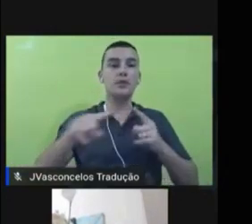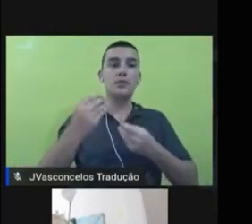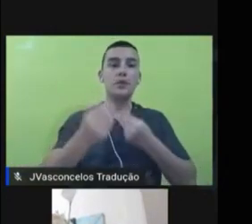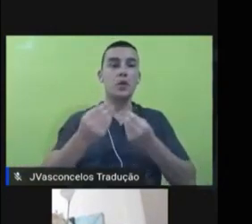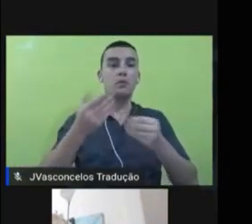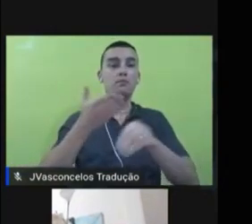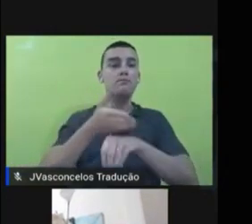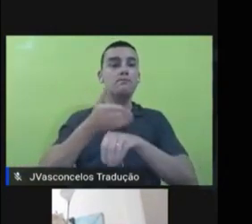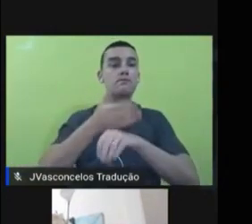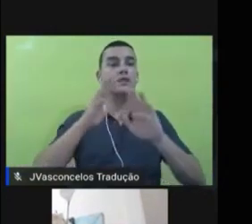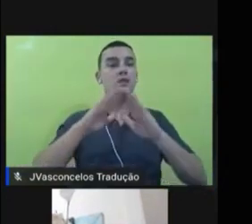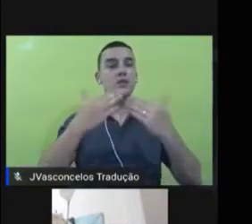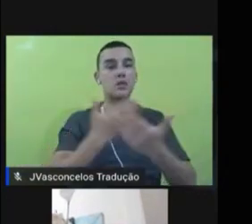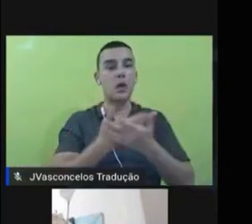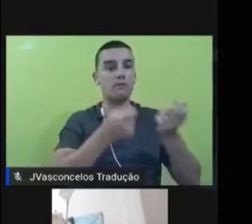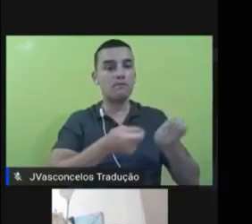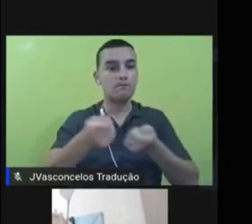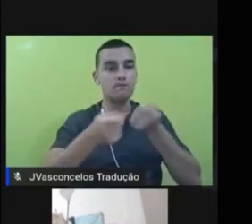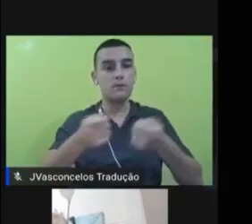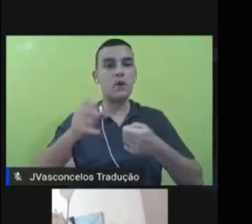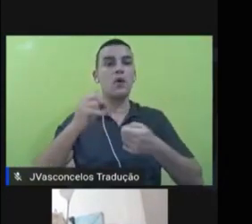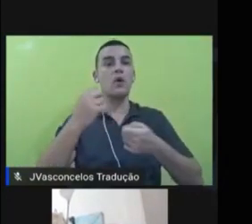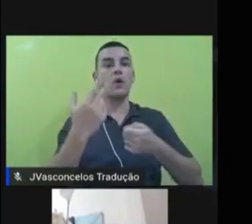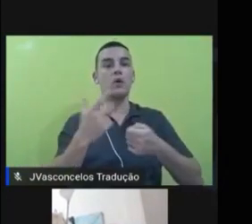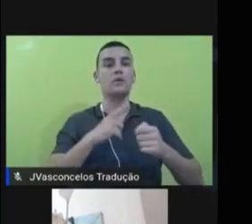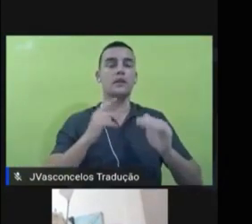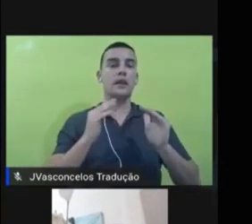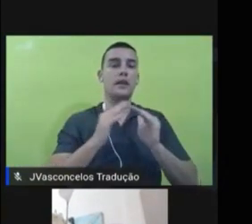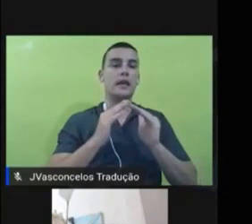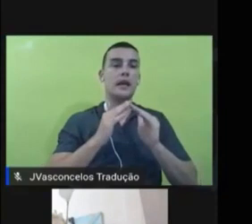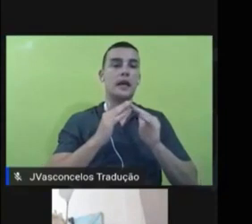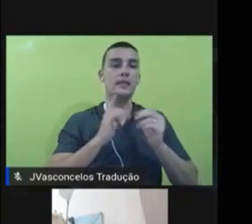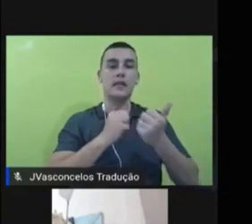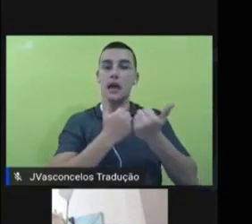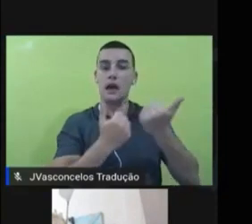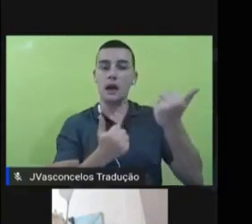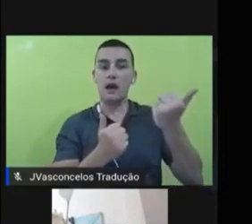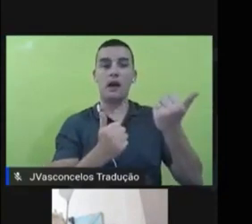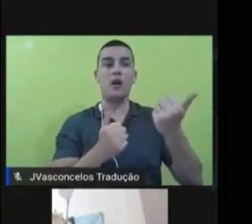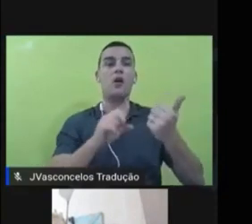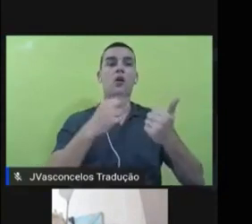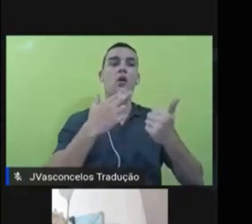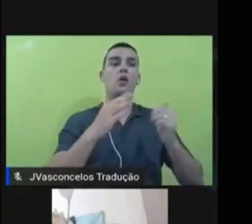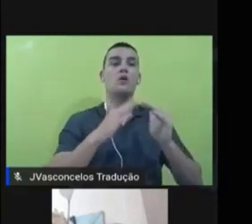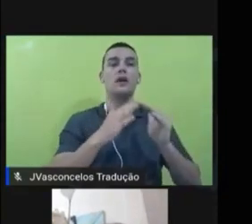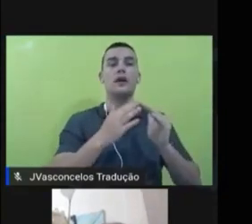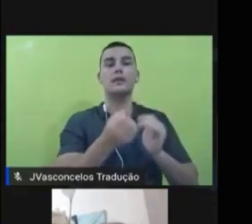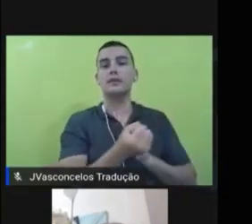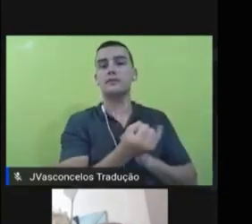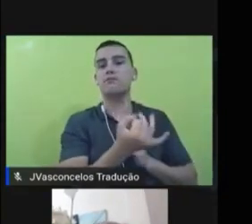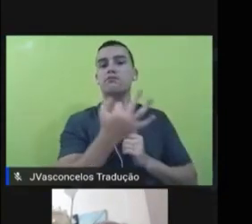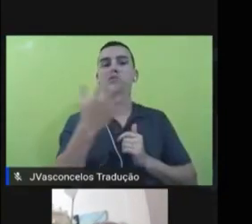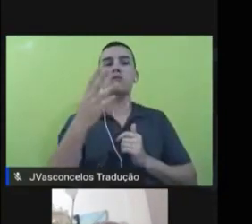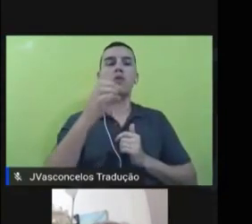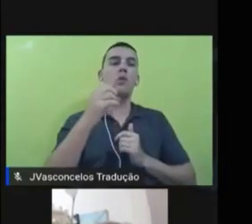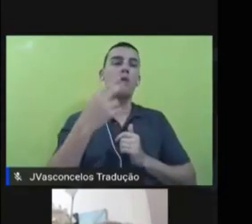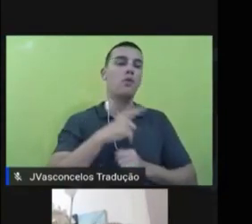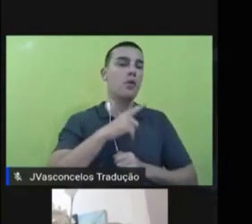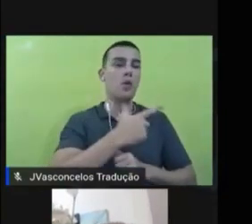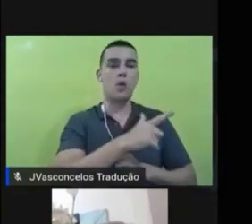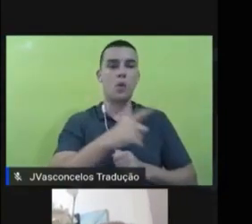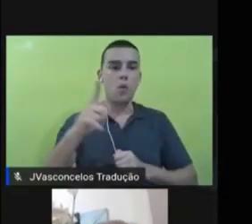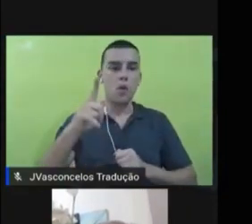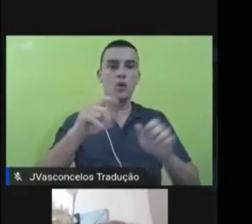esteja ele em casas de passagem, casas de apoio, casas-lar e ou outras estruturas de apoio da